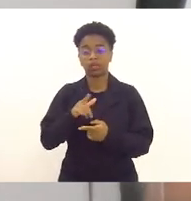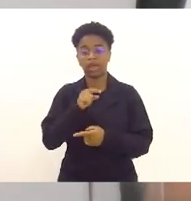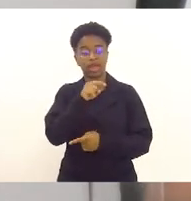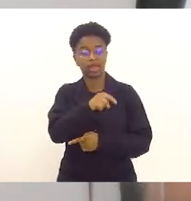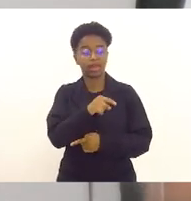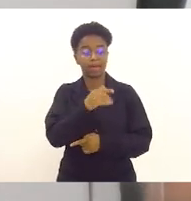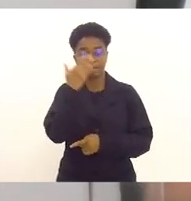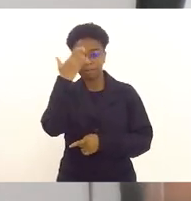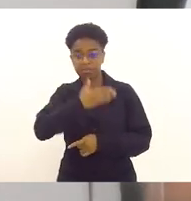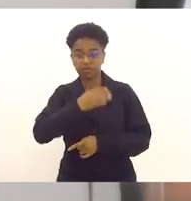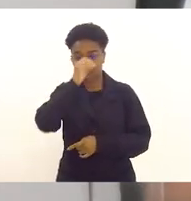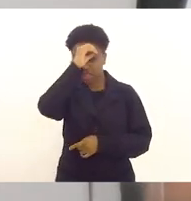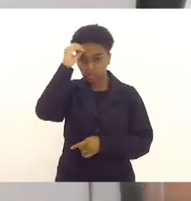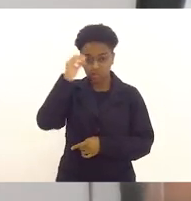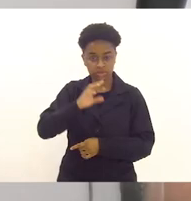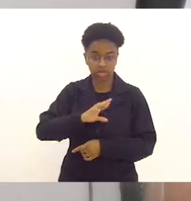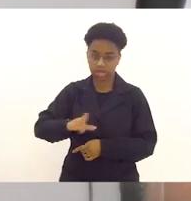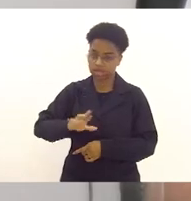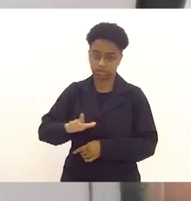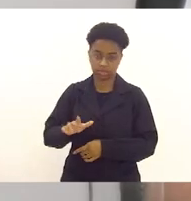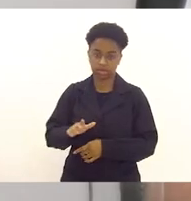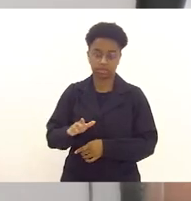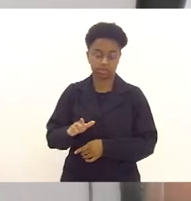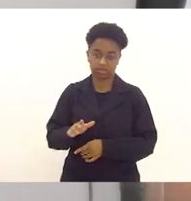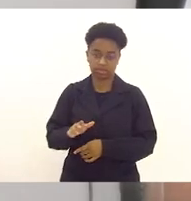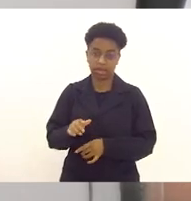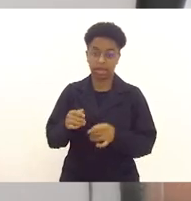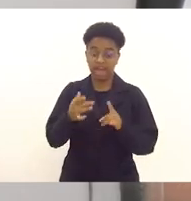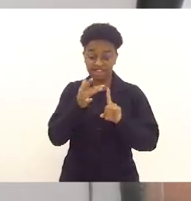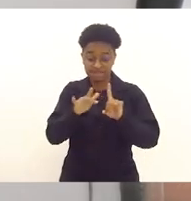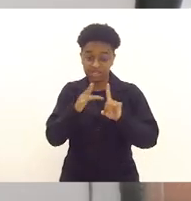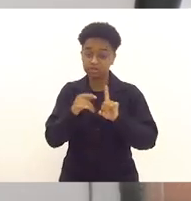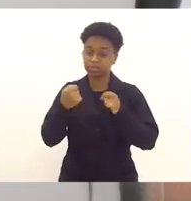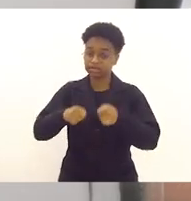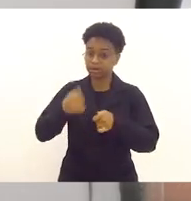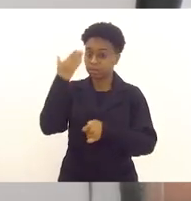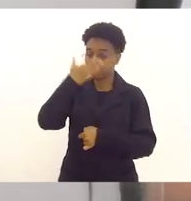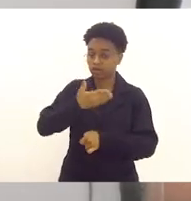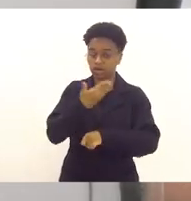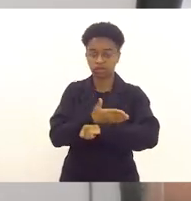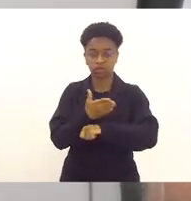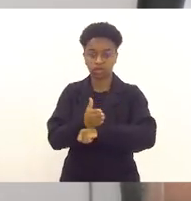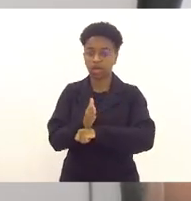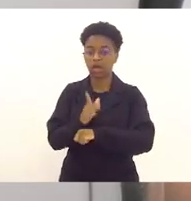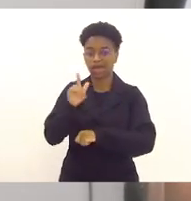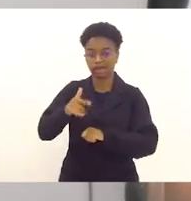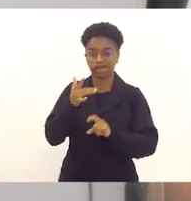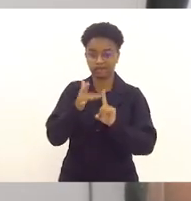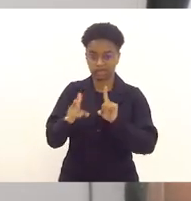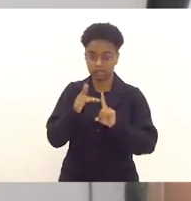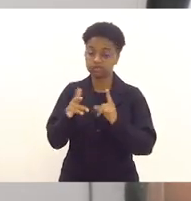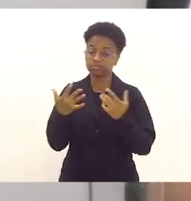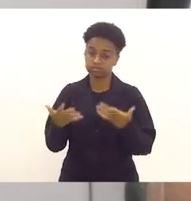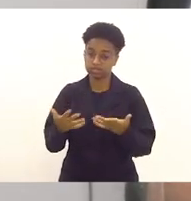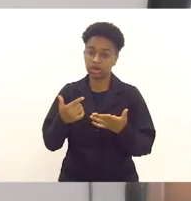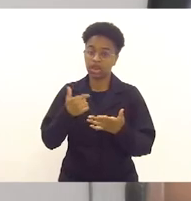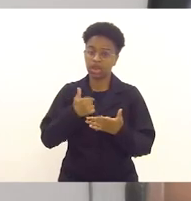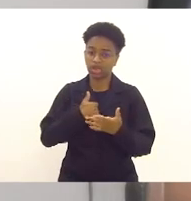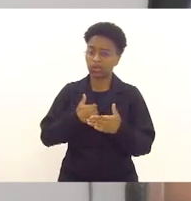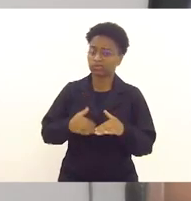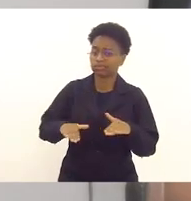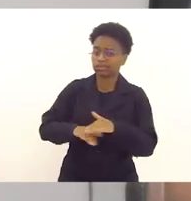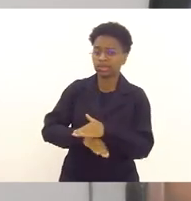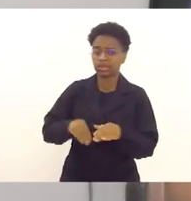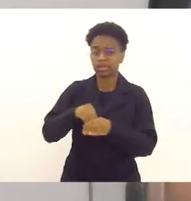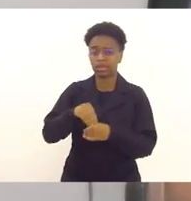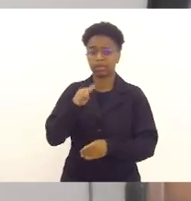que tem que provar que a Inocente né não é o criminoso que tem provar que é inocente é a vítima que tem que provar o tempo inteiro que é vítima fiquei me humilhei dentro do BT